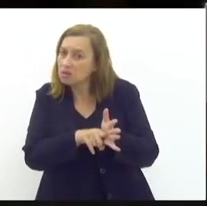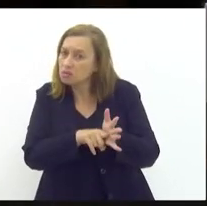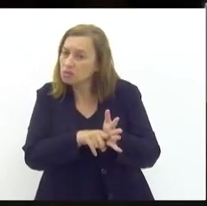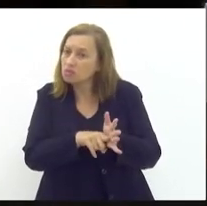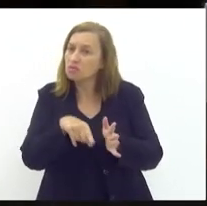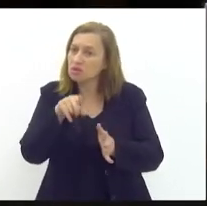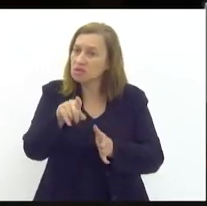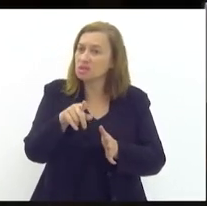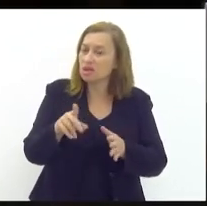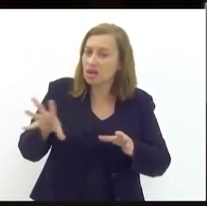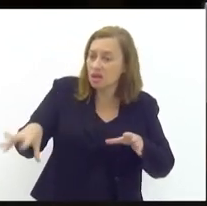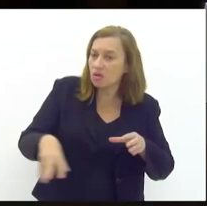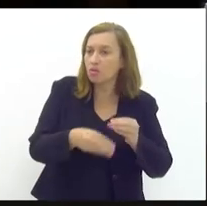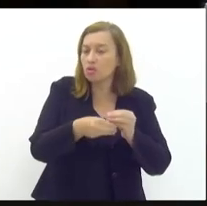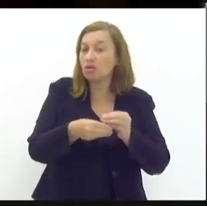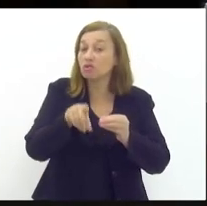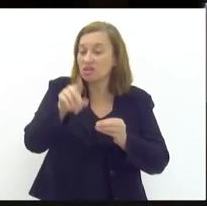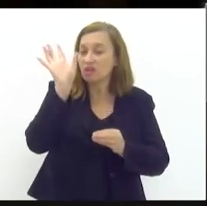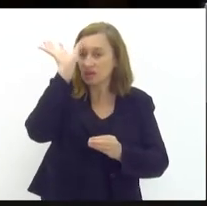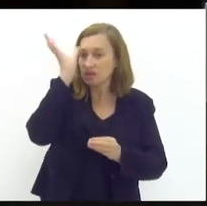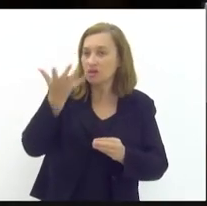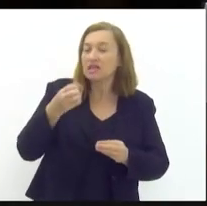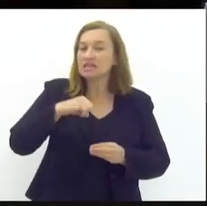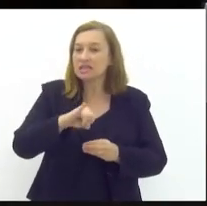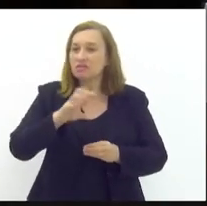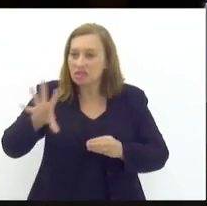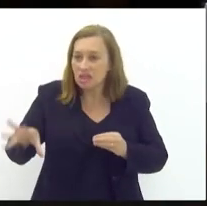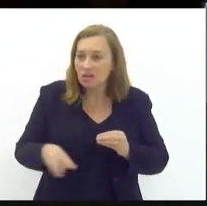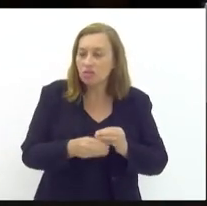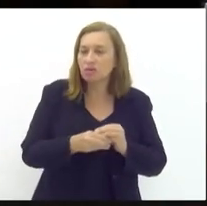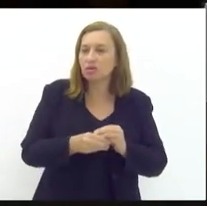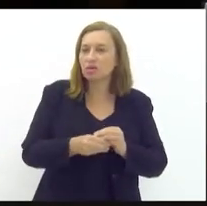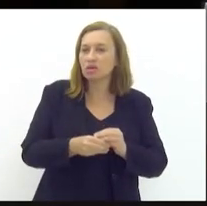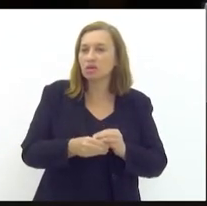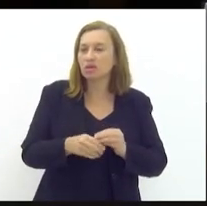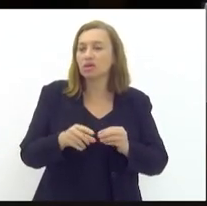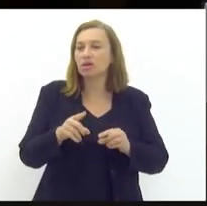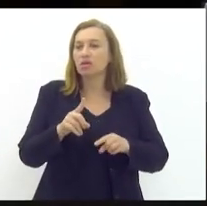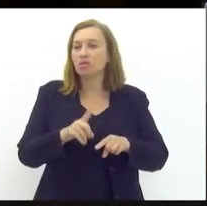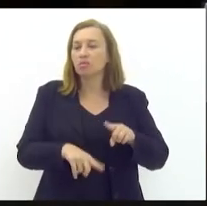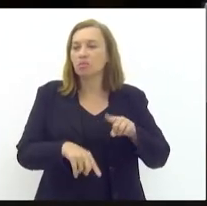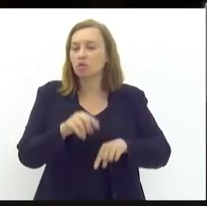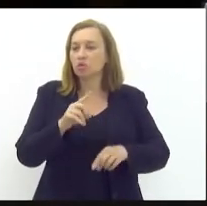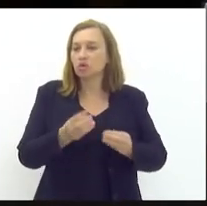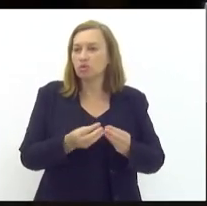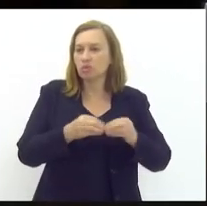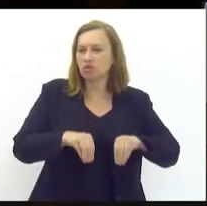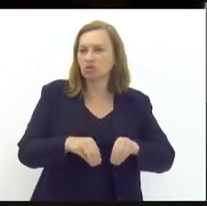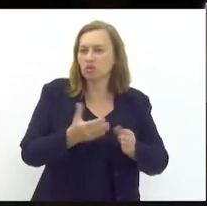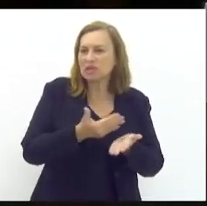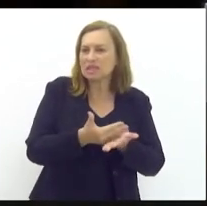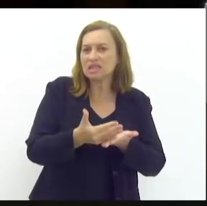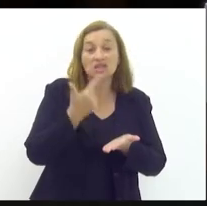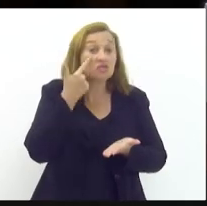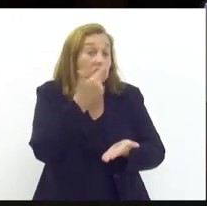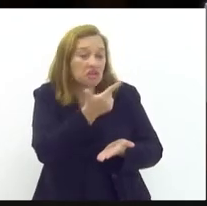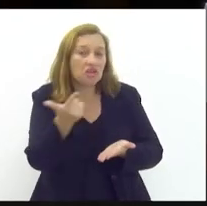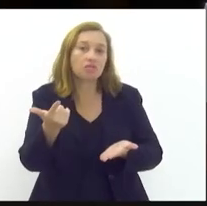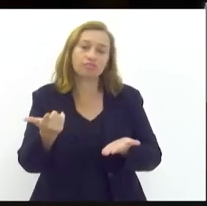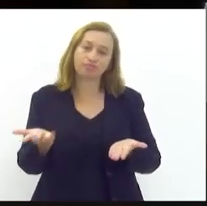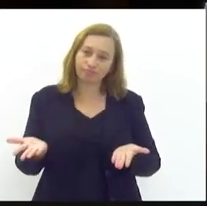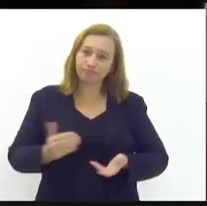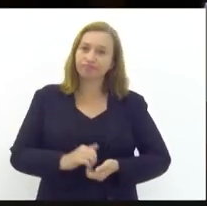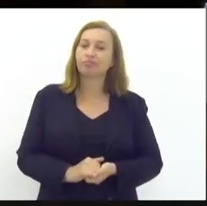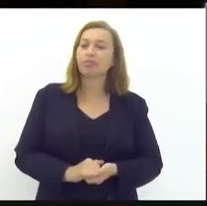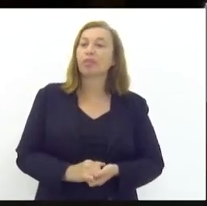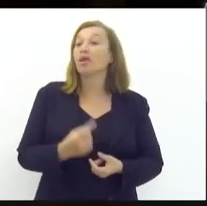colocar você vai resolver se você botar penduricalhos no princípio do da origem aí fica essa coisa que nós temos aí tá